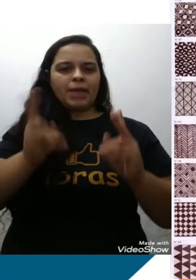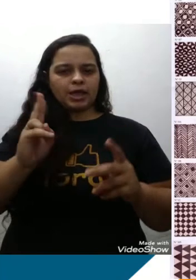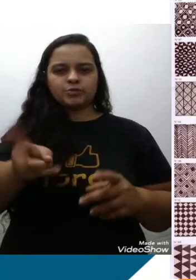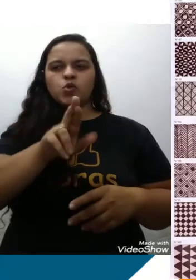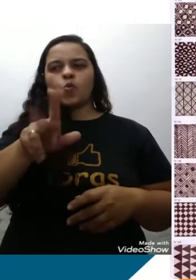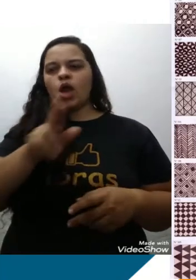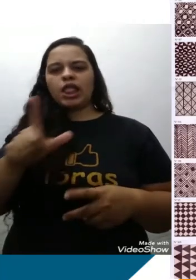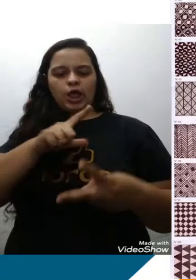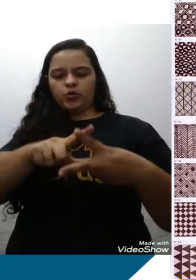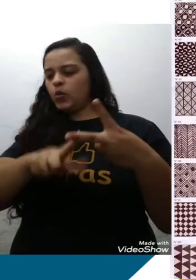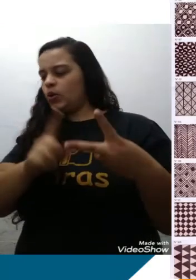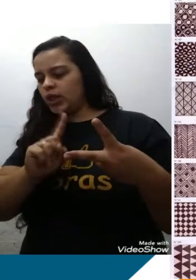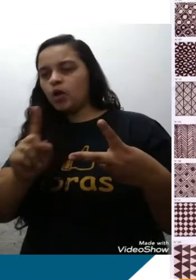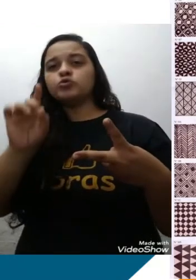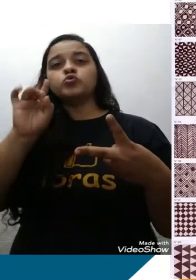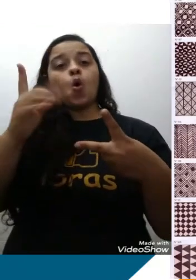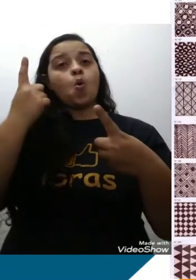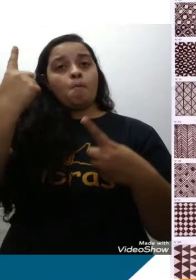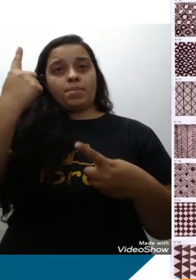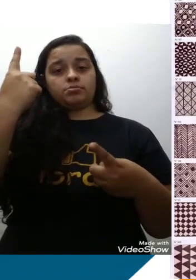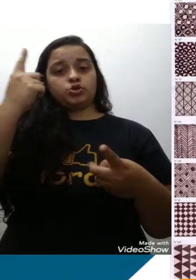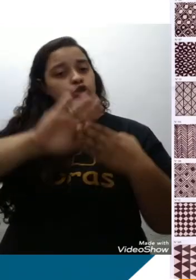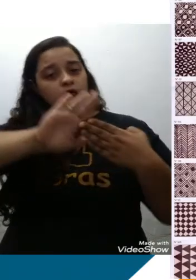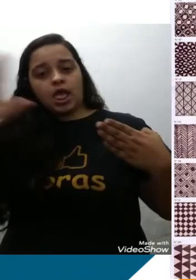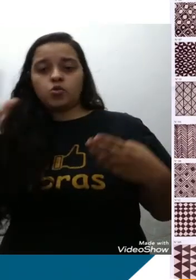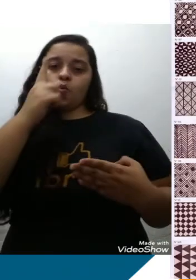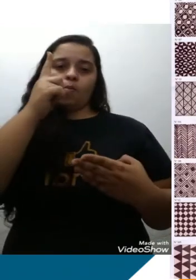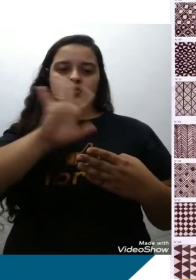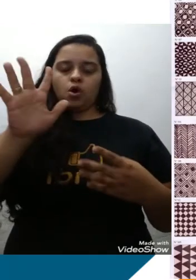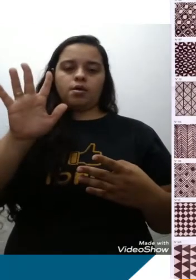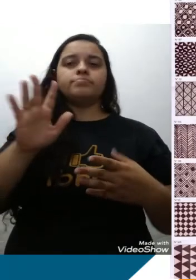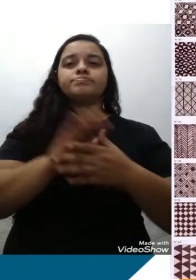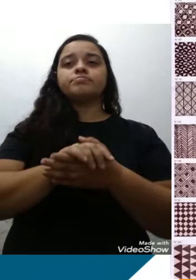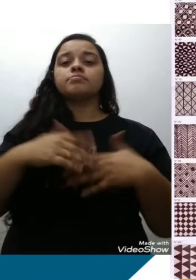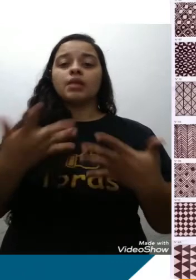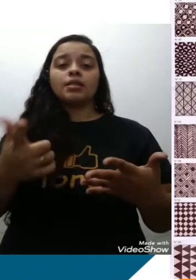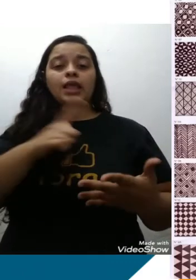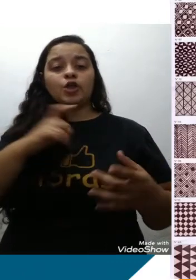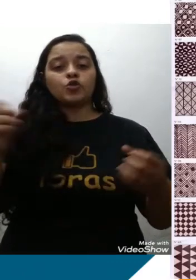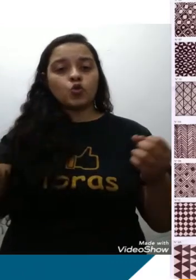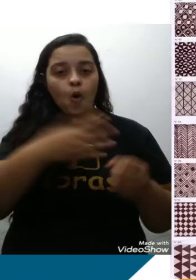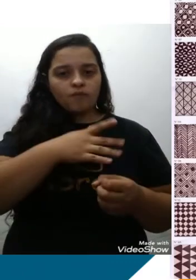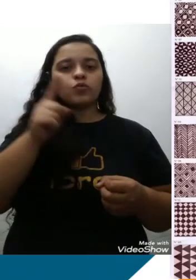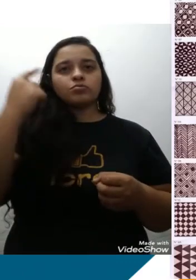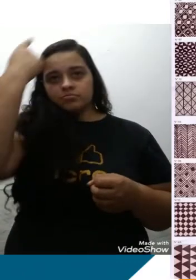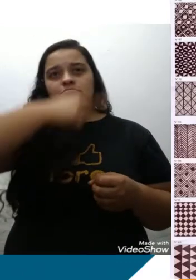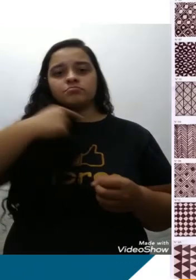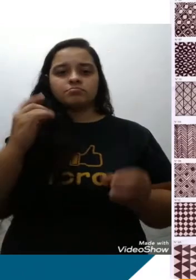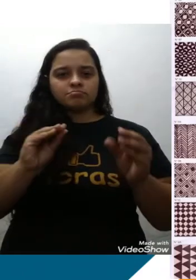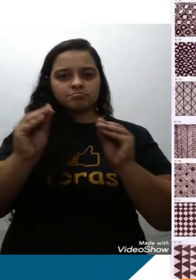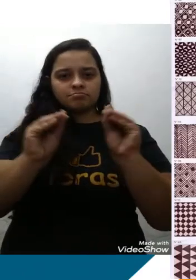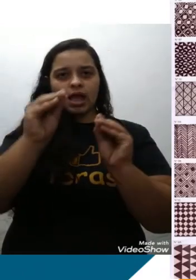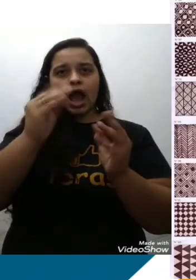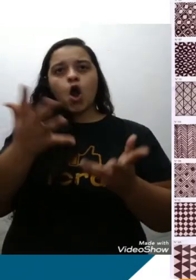ou seja, não houveram duas migrações, houve apenas uma migração. E aí foi feita uma nova